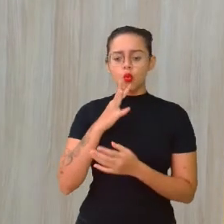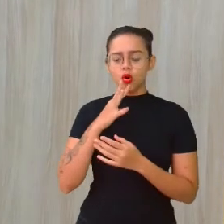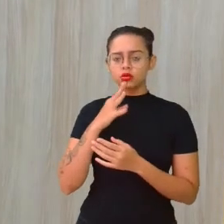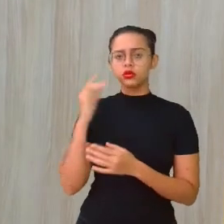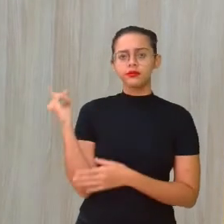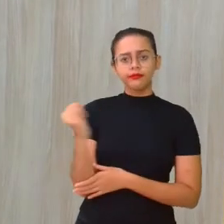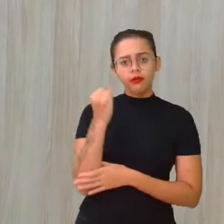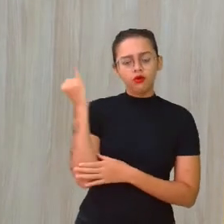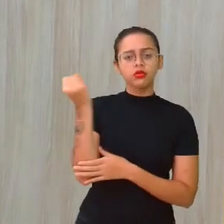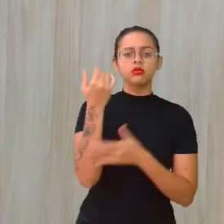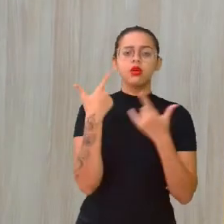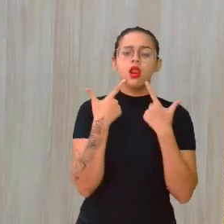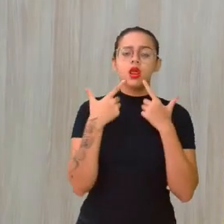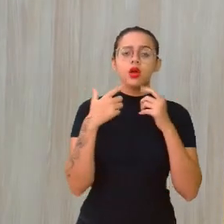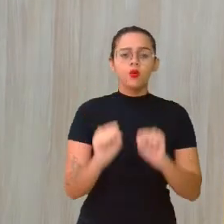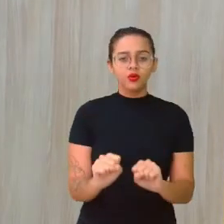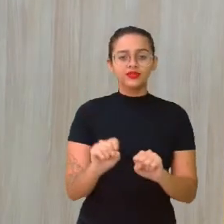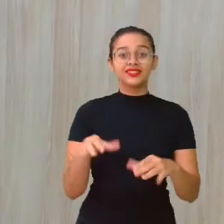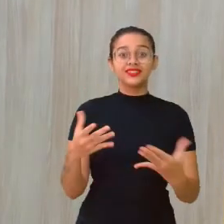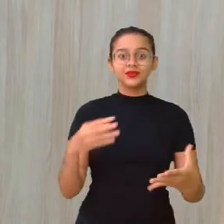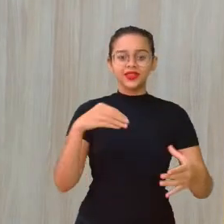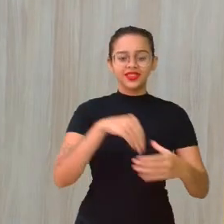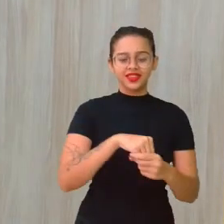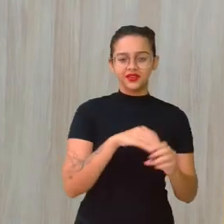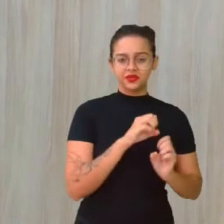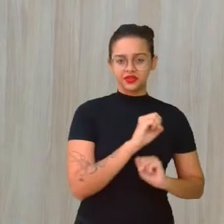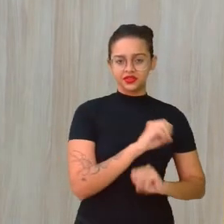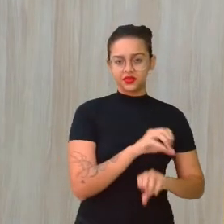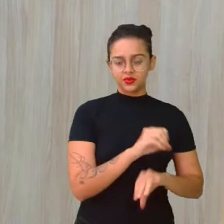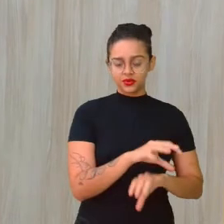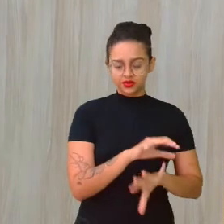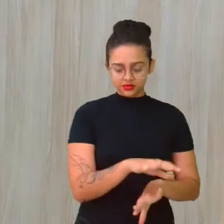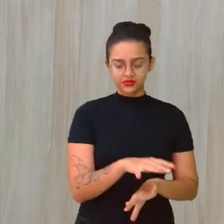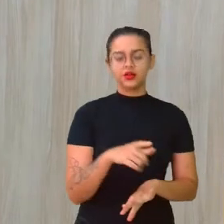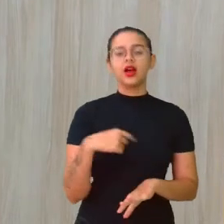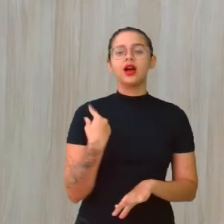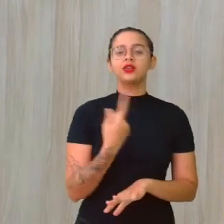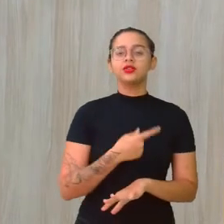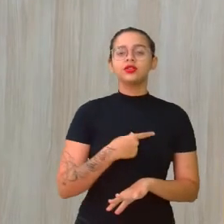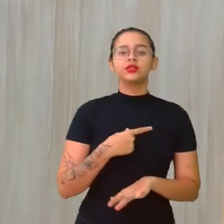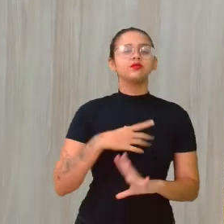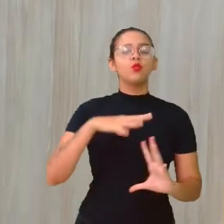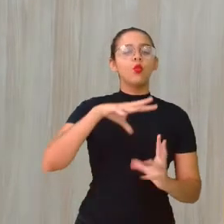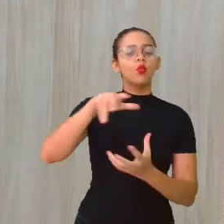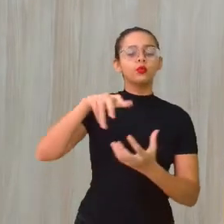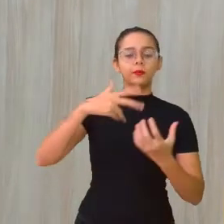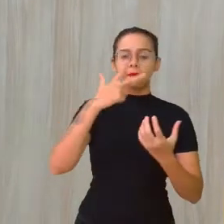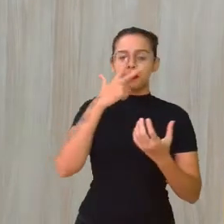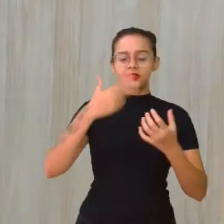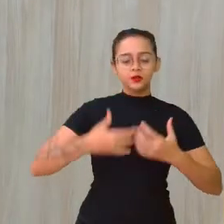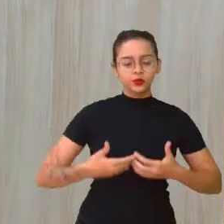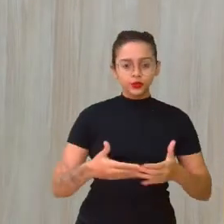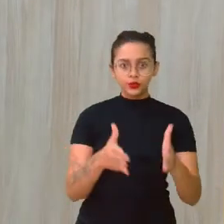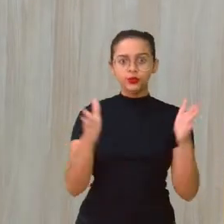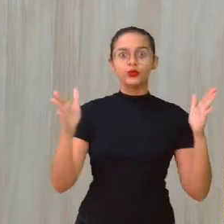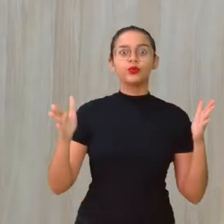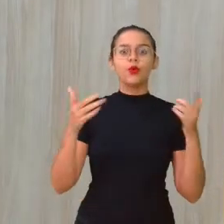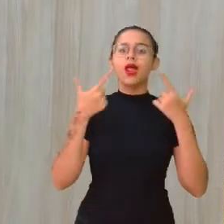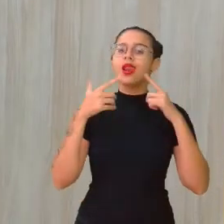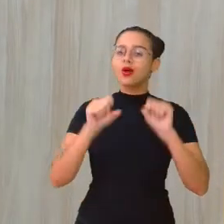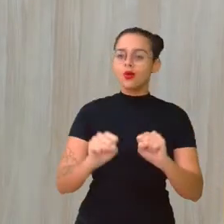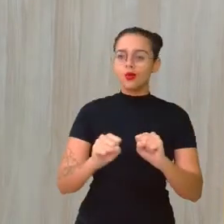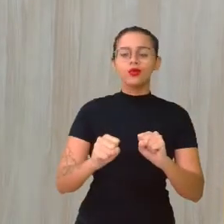importância, tá? Então, dentro da educação, a gente abre o mundo. E com a linguagem é